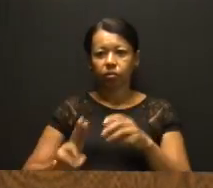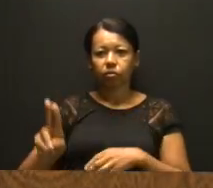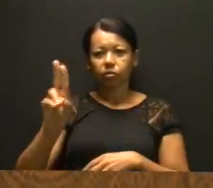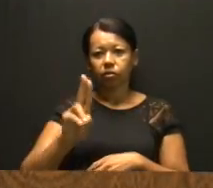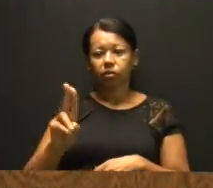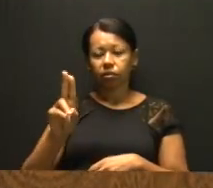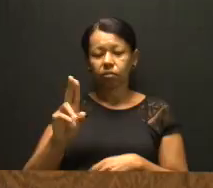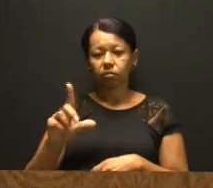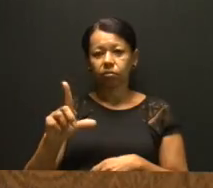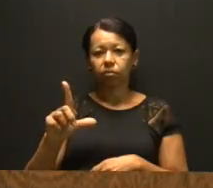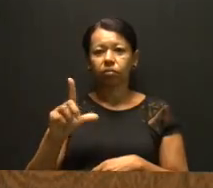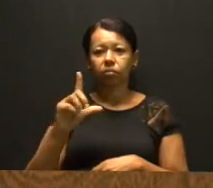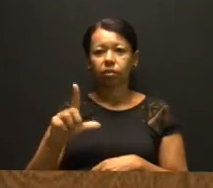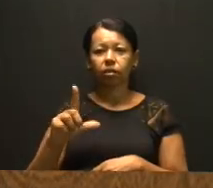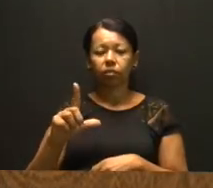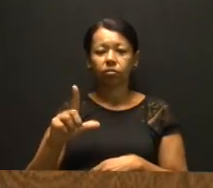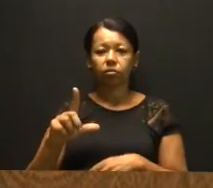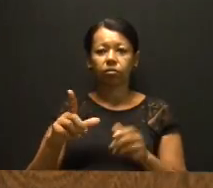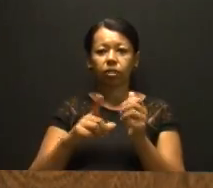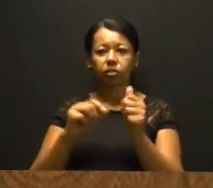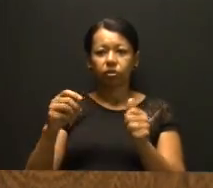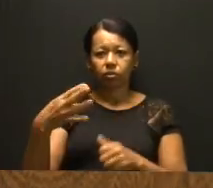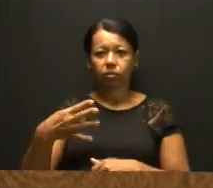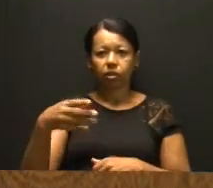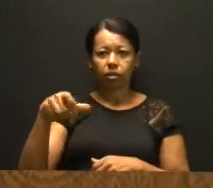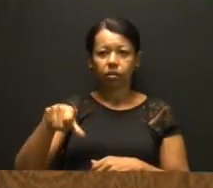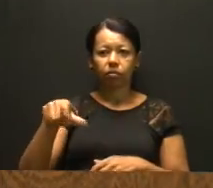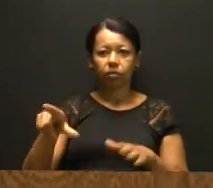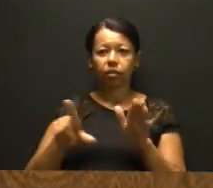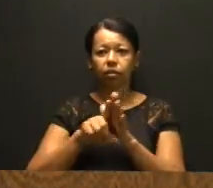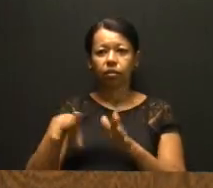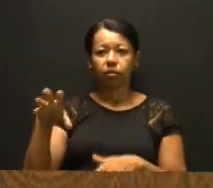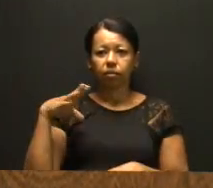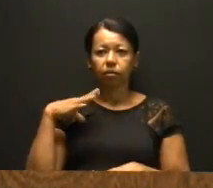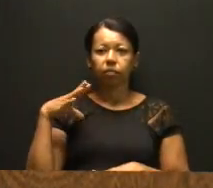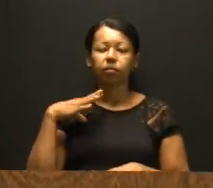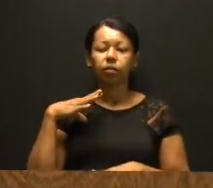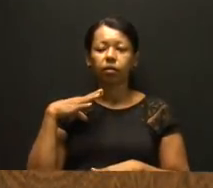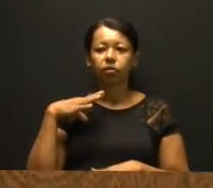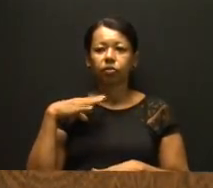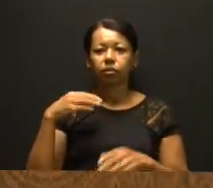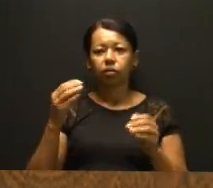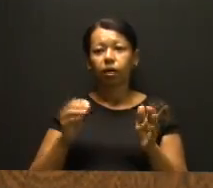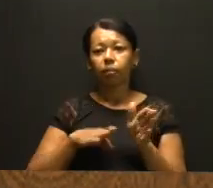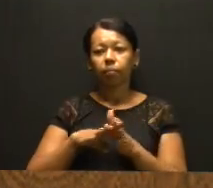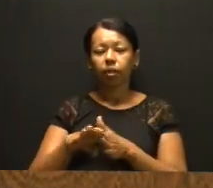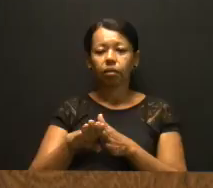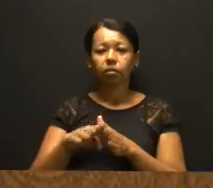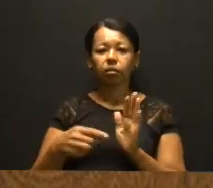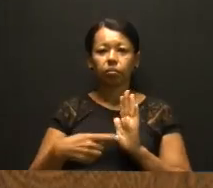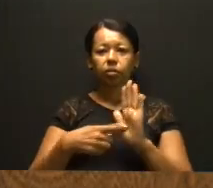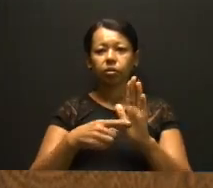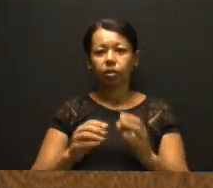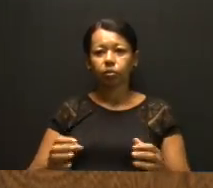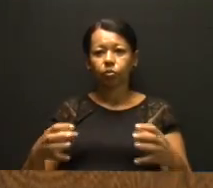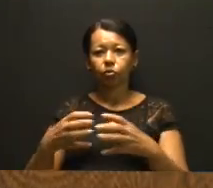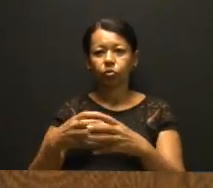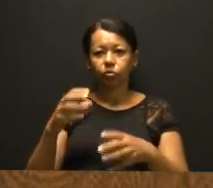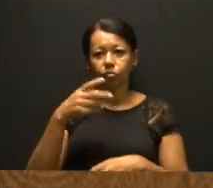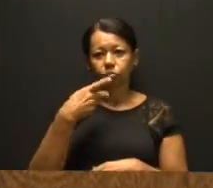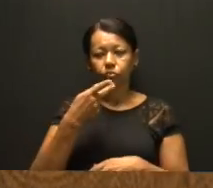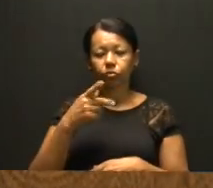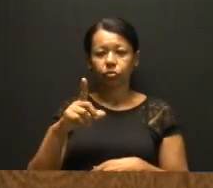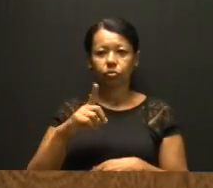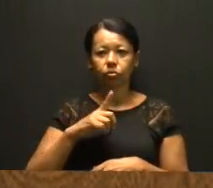da prerrogativa prevista no artigo 49 do Regimento Interno, passa a exarar parecer em conjunto sobre a